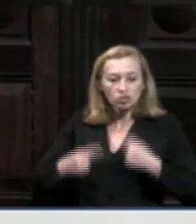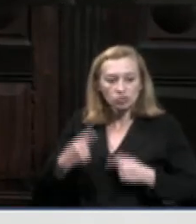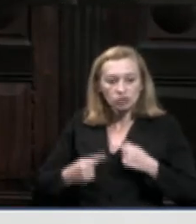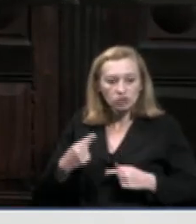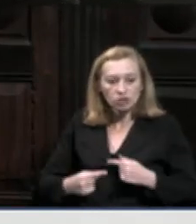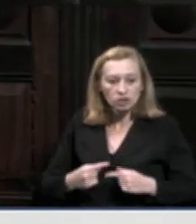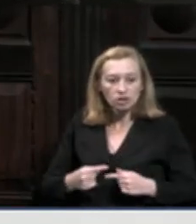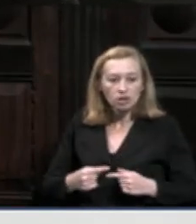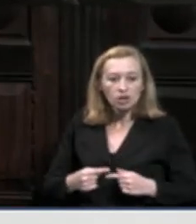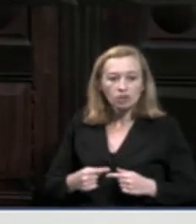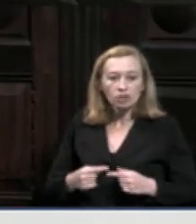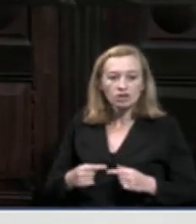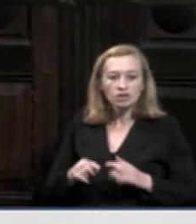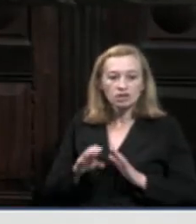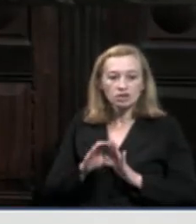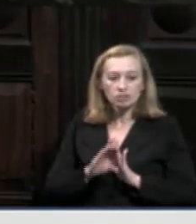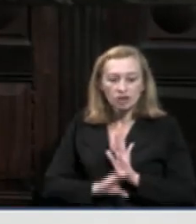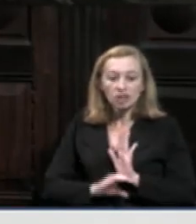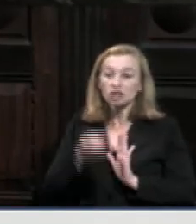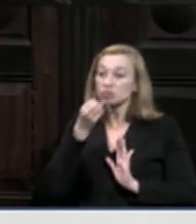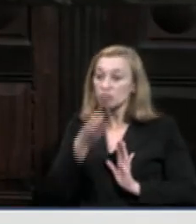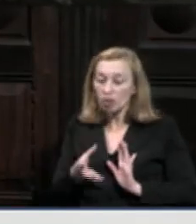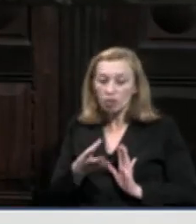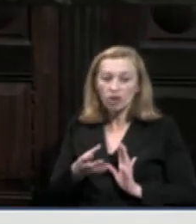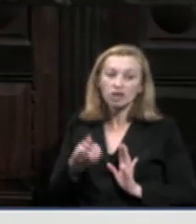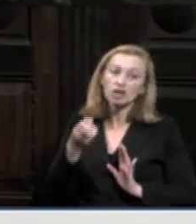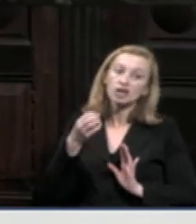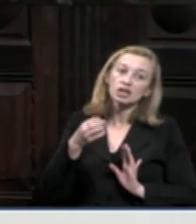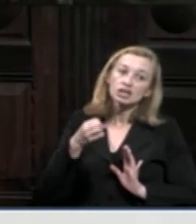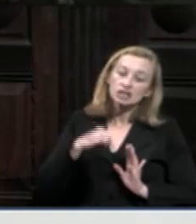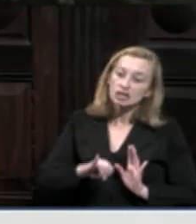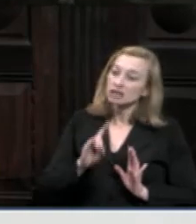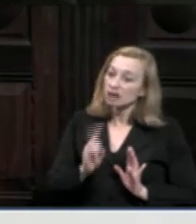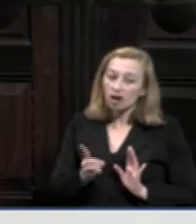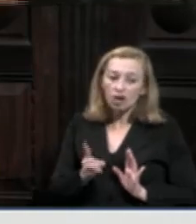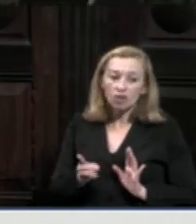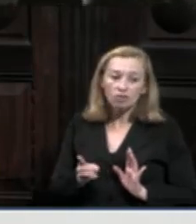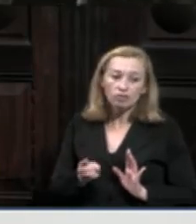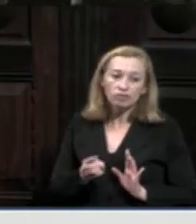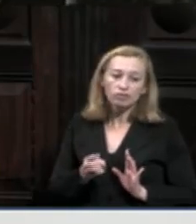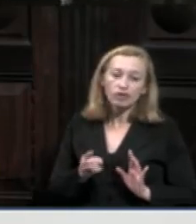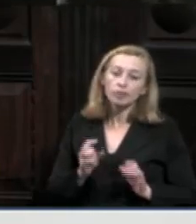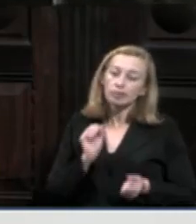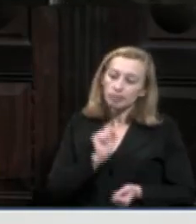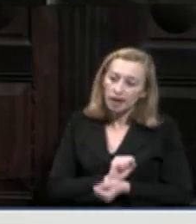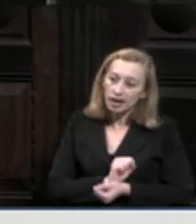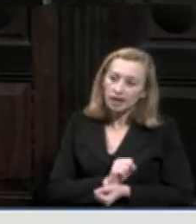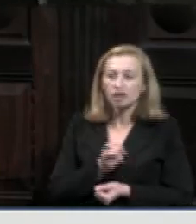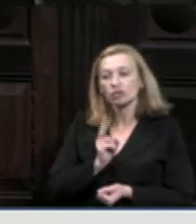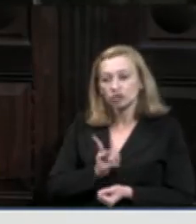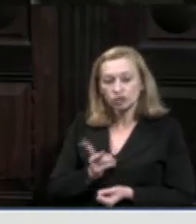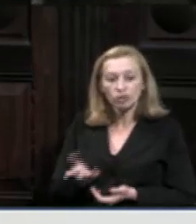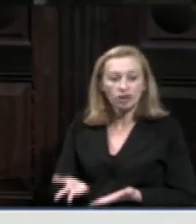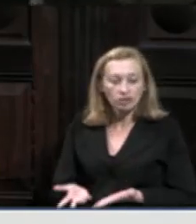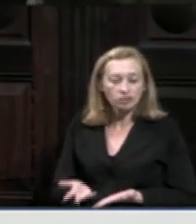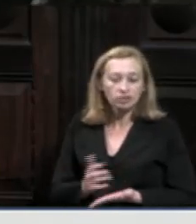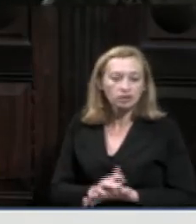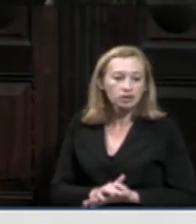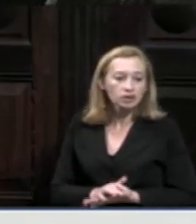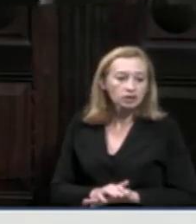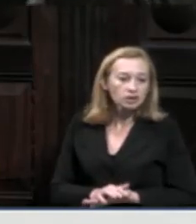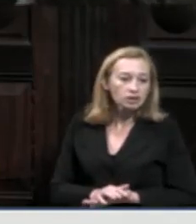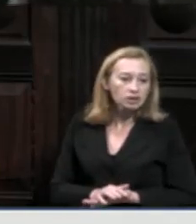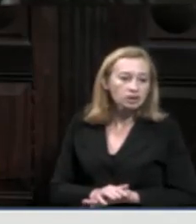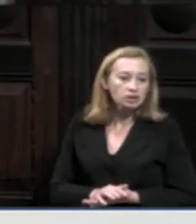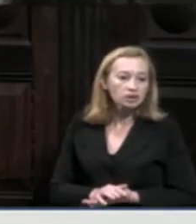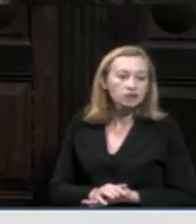emendas amadurecidas, né? Senão a gente vai empacar novamente. Então, o objetivo da audiência, sem prejuízo de qualquer debate sobre o tema FAETEC e eleição de